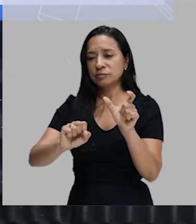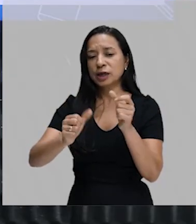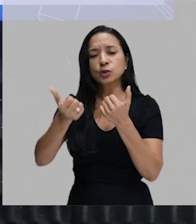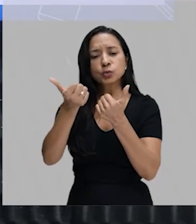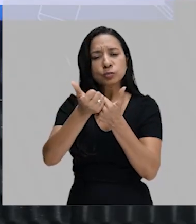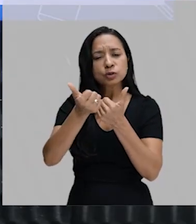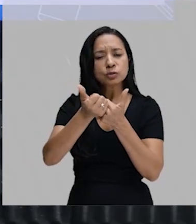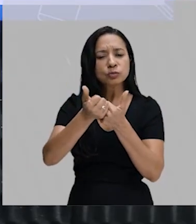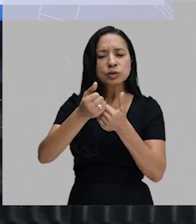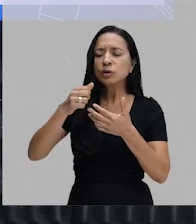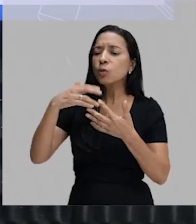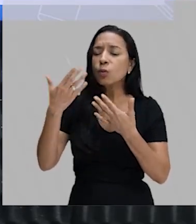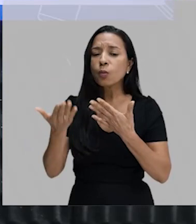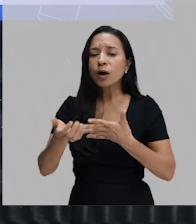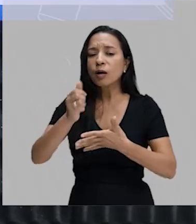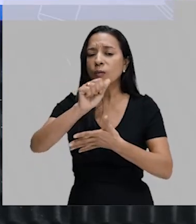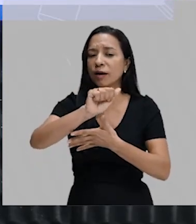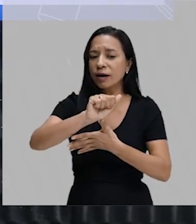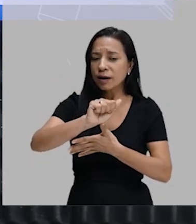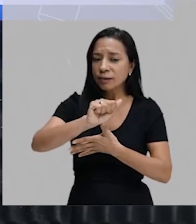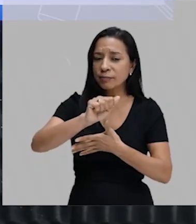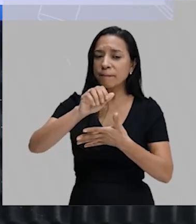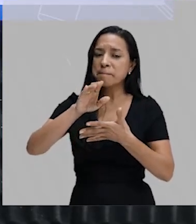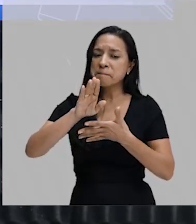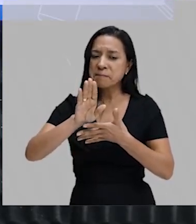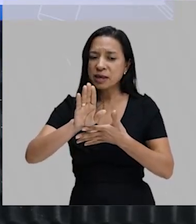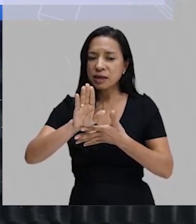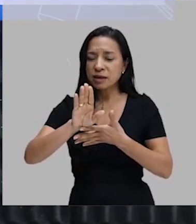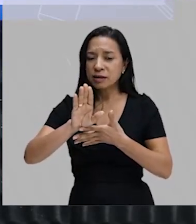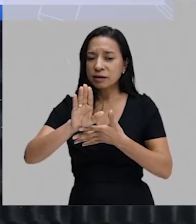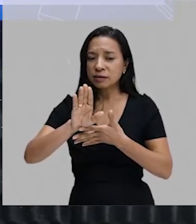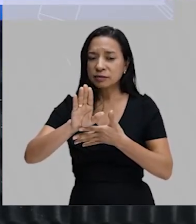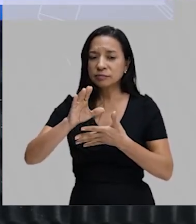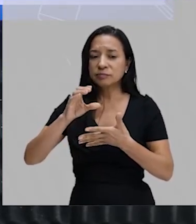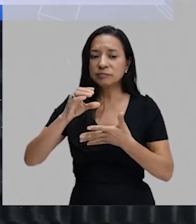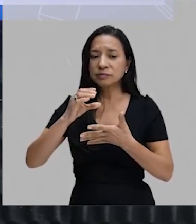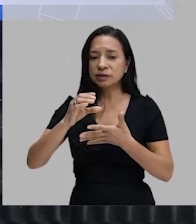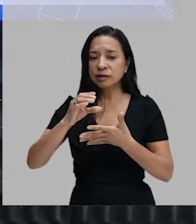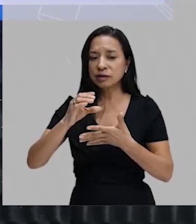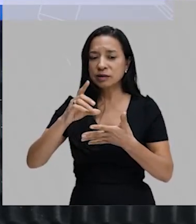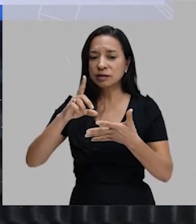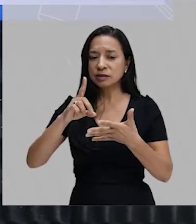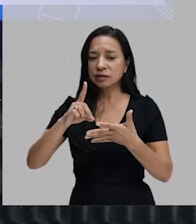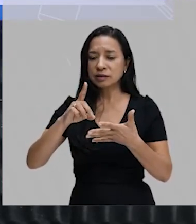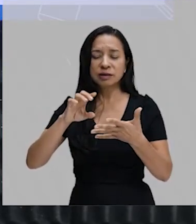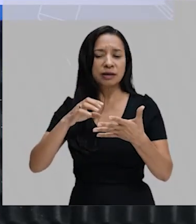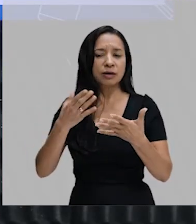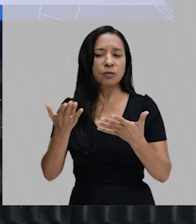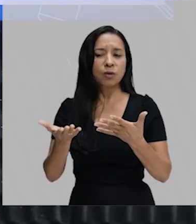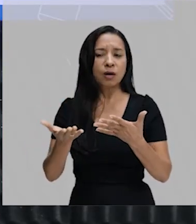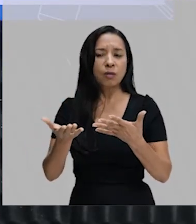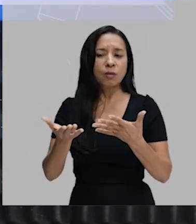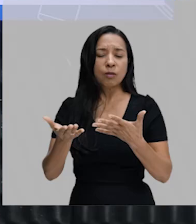para o trabalho, né? Tu só vives para o trabalho. Então, se eu substituir por nosotras,